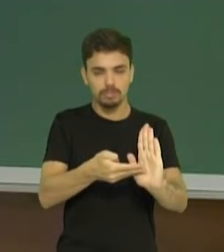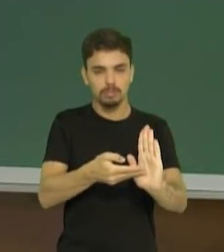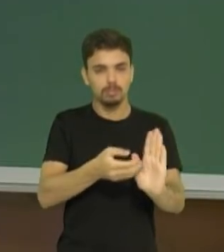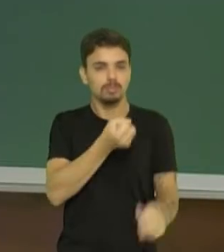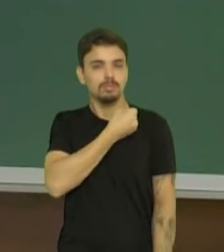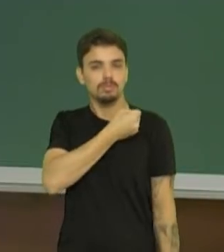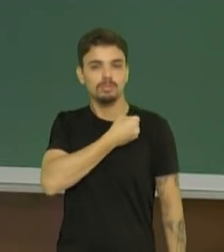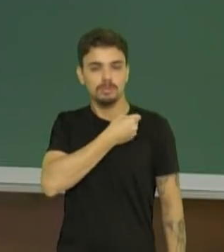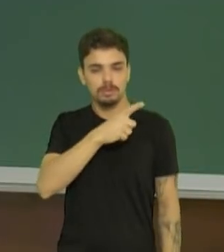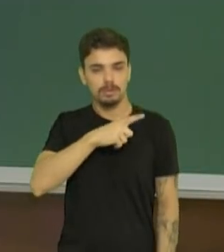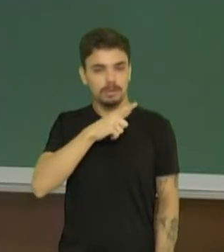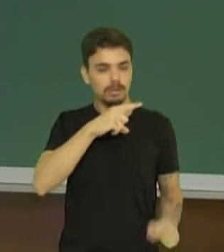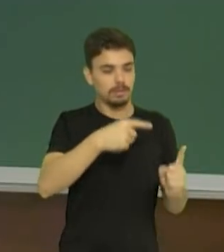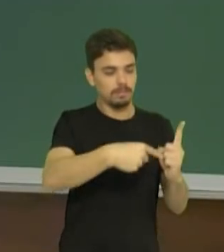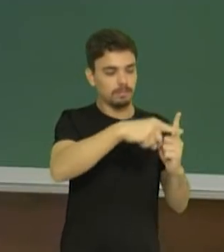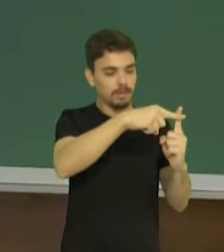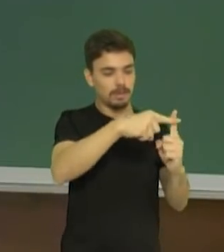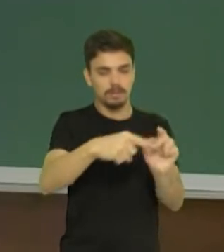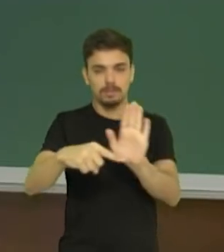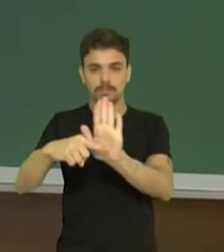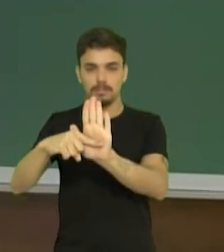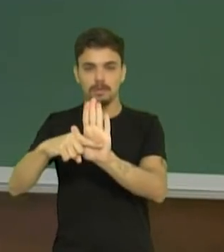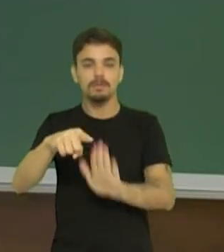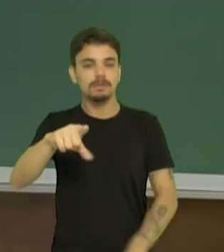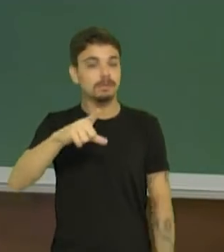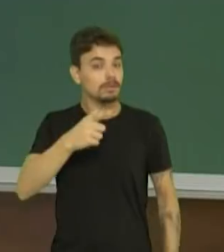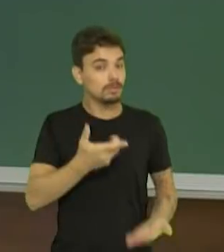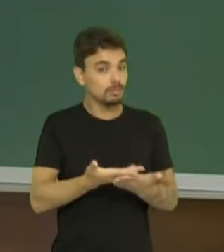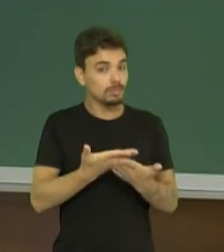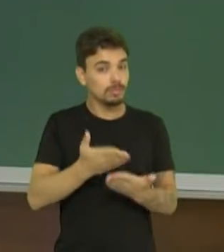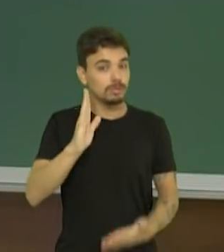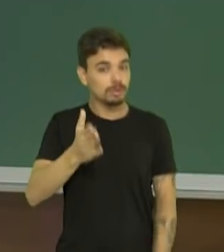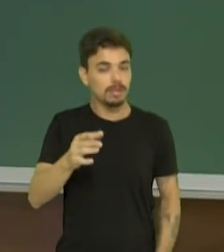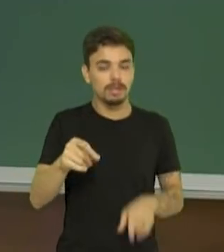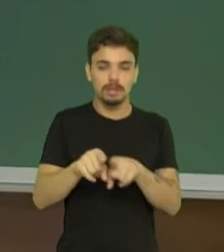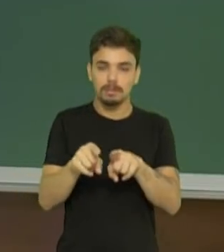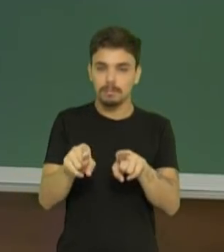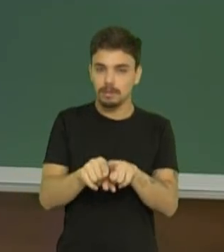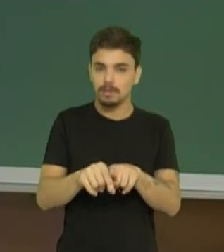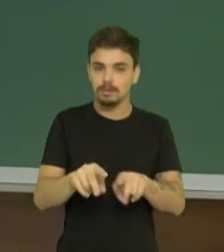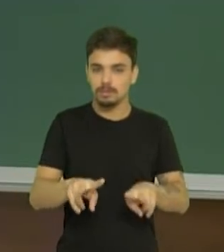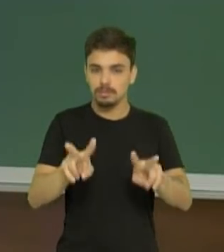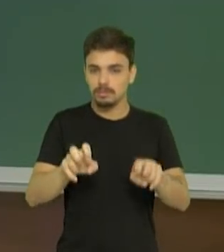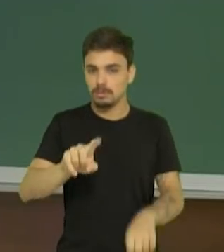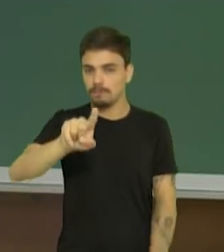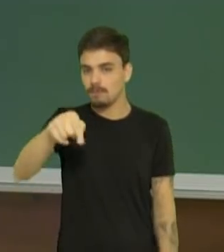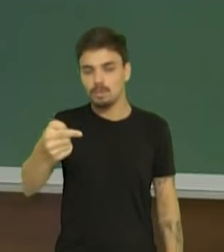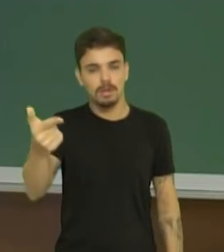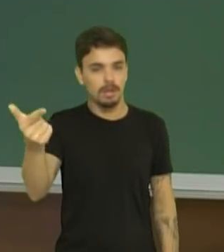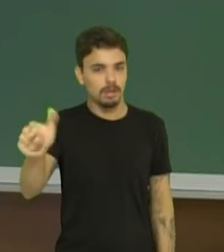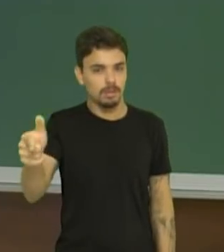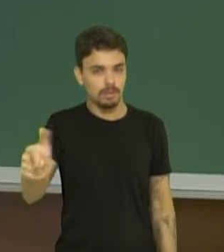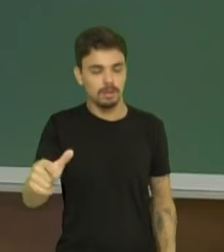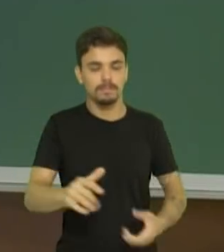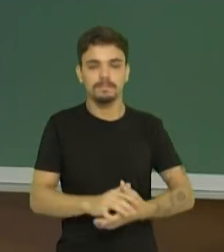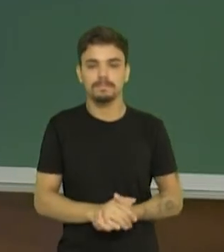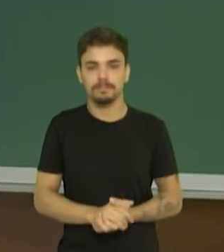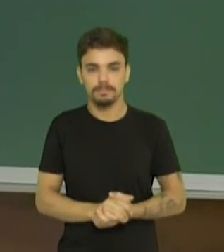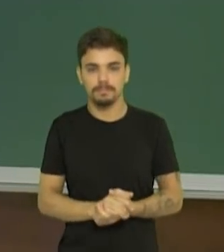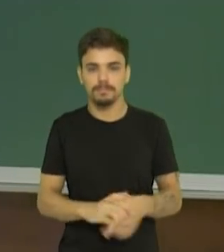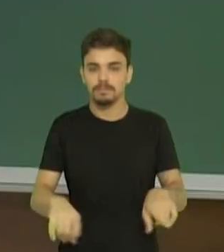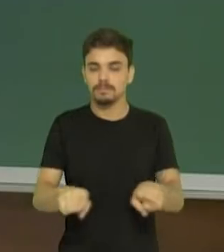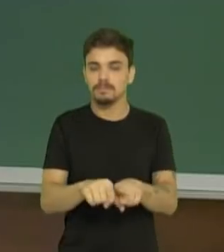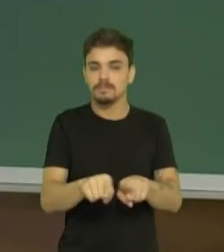negativos e os positivos. Você estudou lá na reta numérica, também ainda tudo sem vírgula. Depois vai